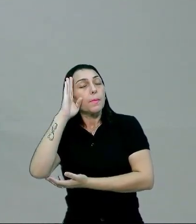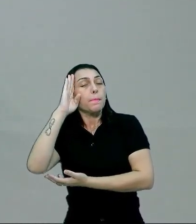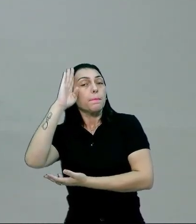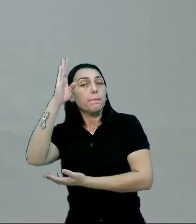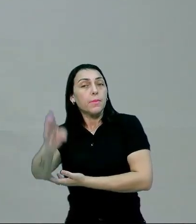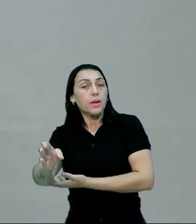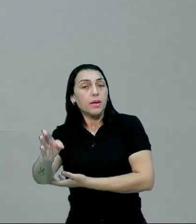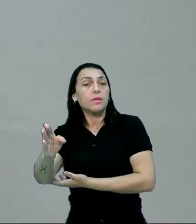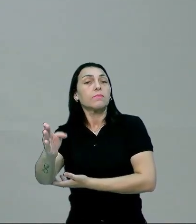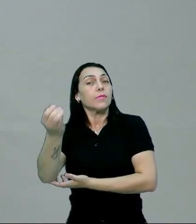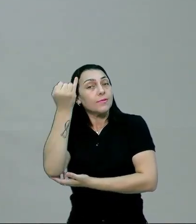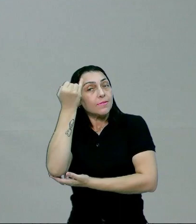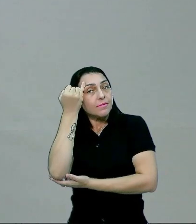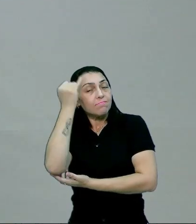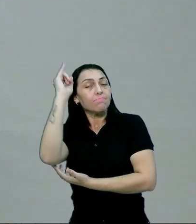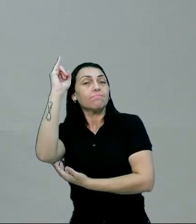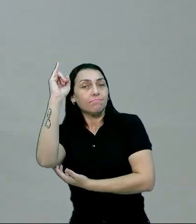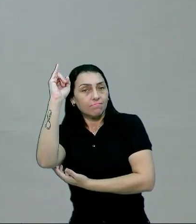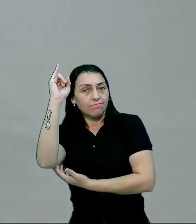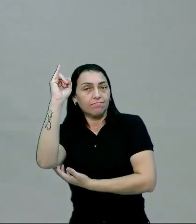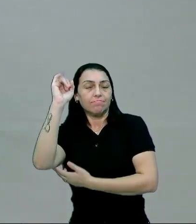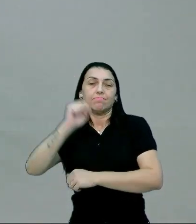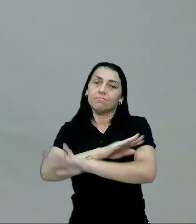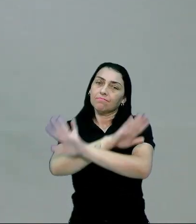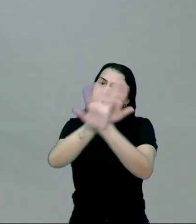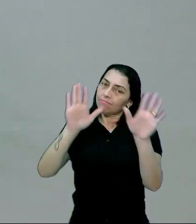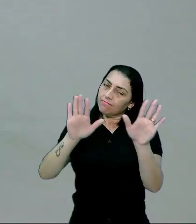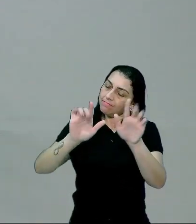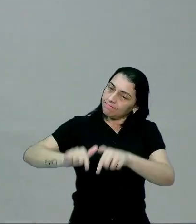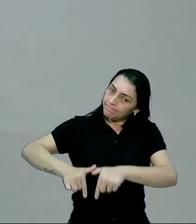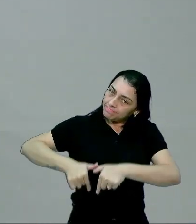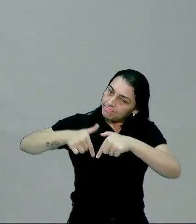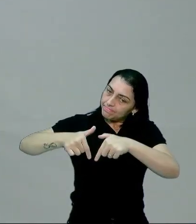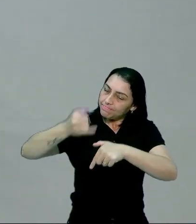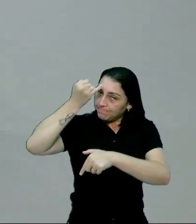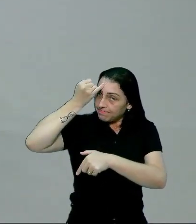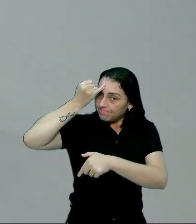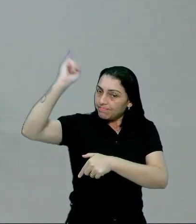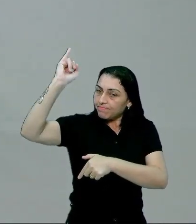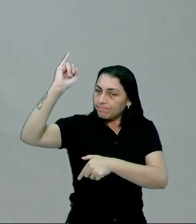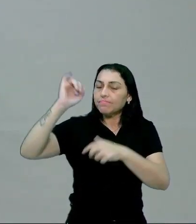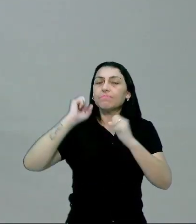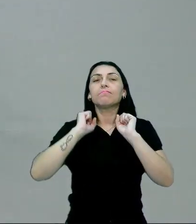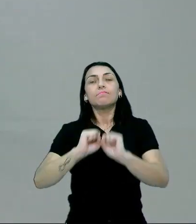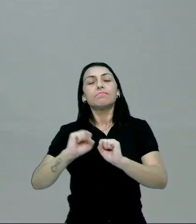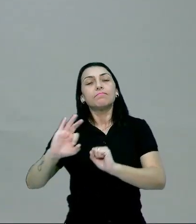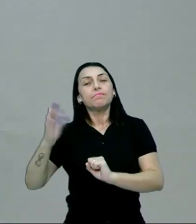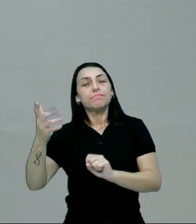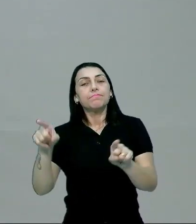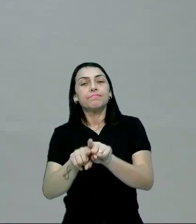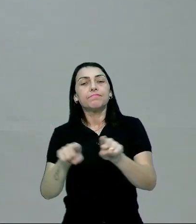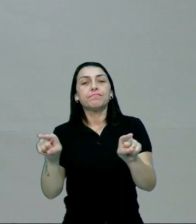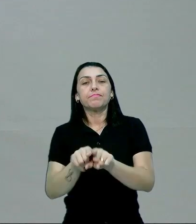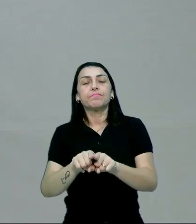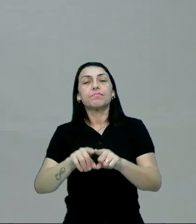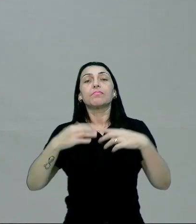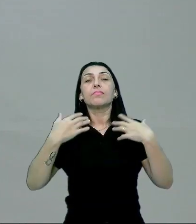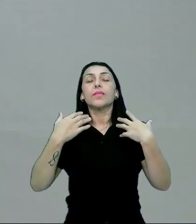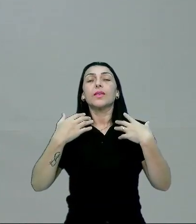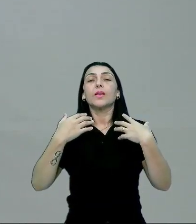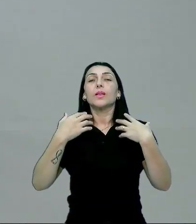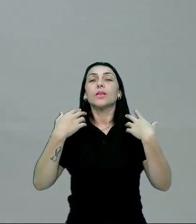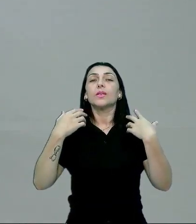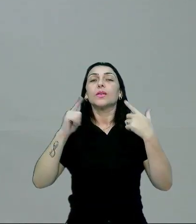principalmente no campo das ideias. Claro que essa luta no campo das ideias, elas podem acontecer através de